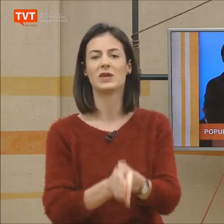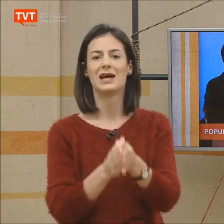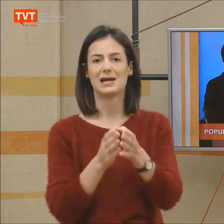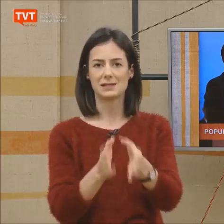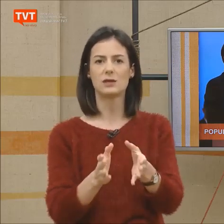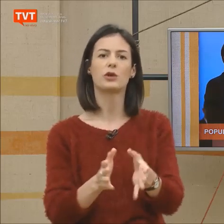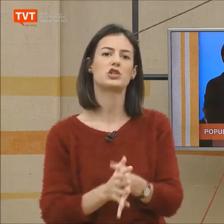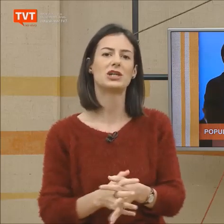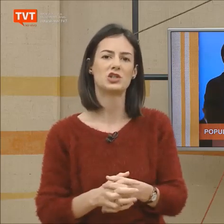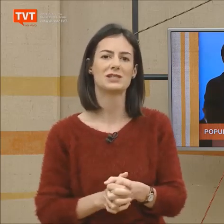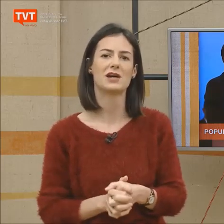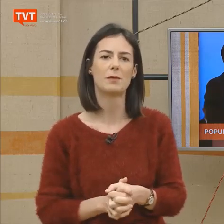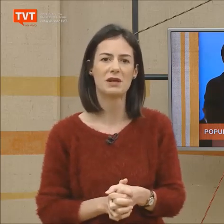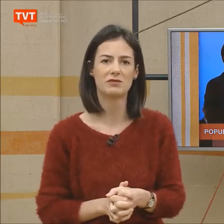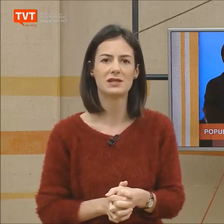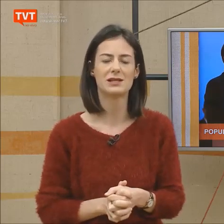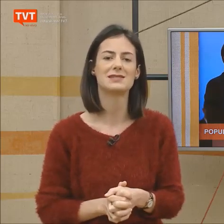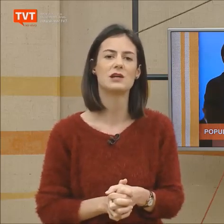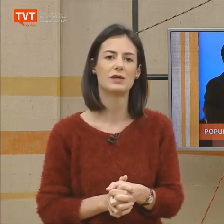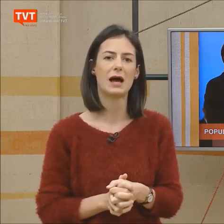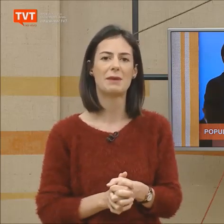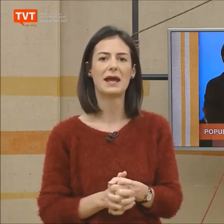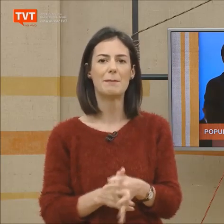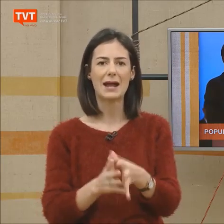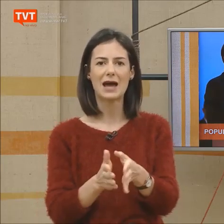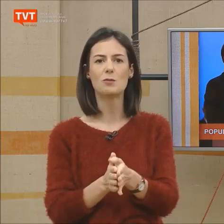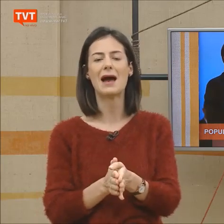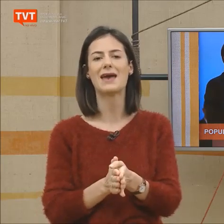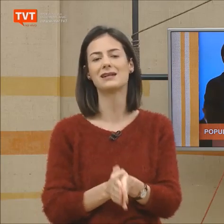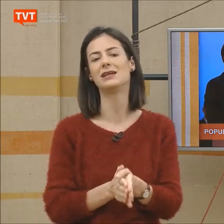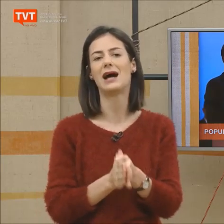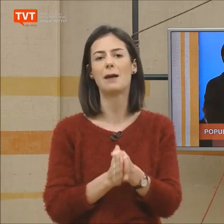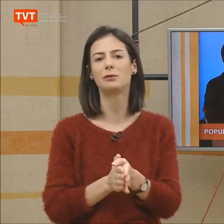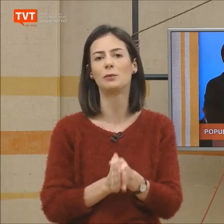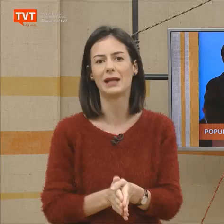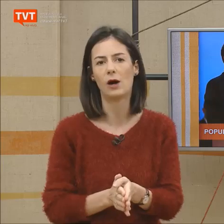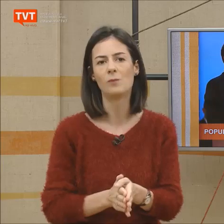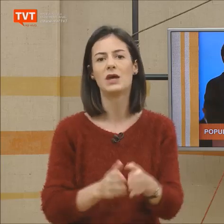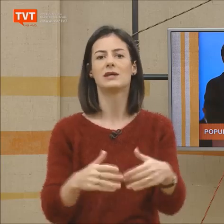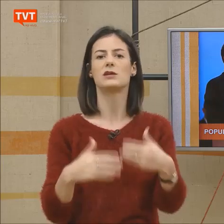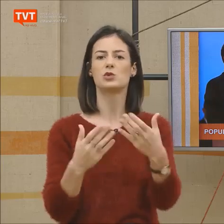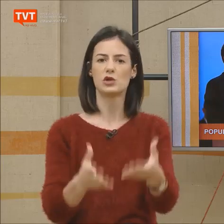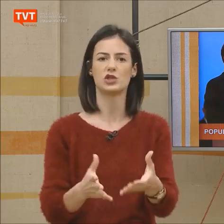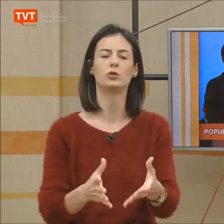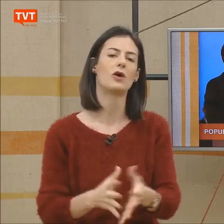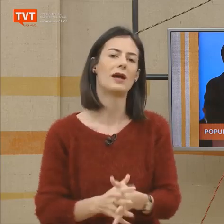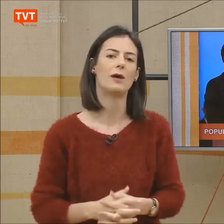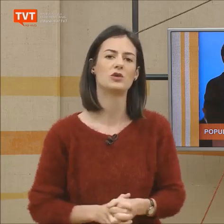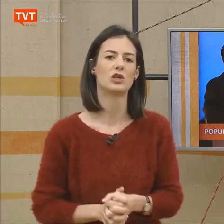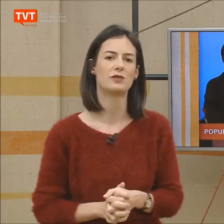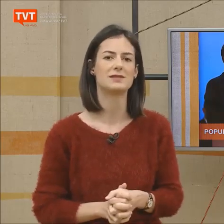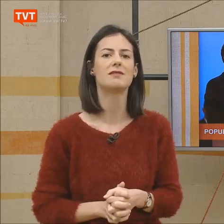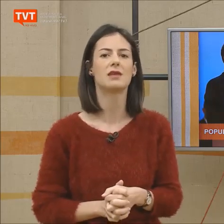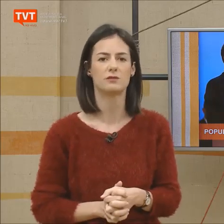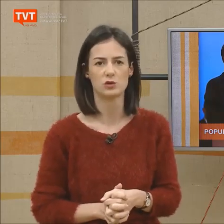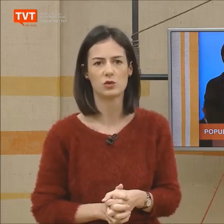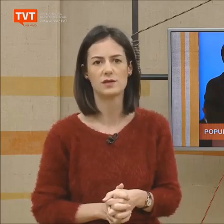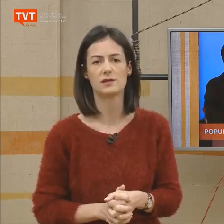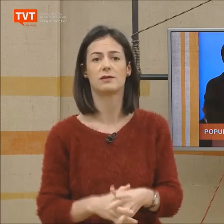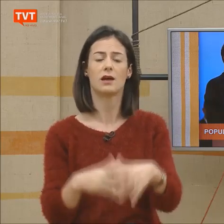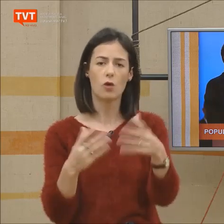8. Essa cirurgia já estava prevista e servirá para reparar uma hérnia abdominal que surgiu no local onde ele fez